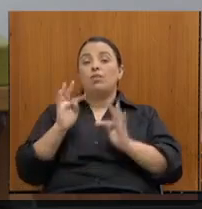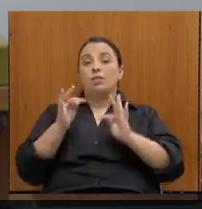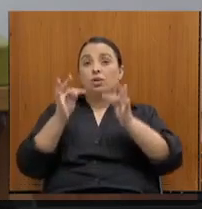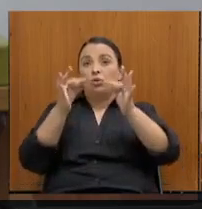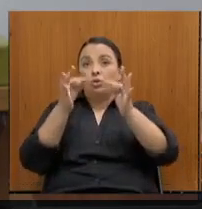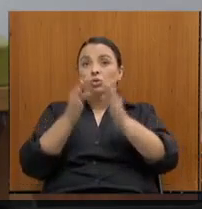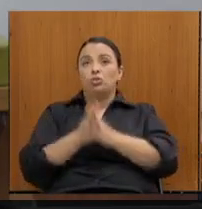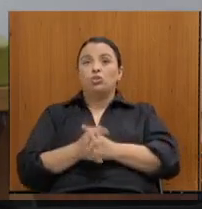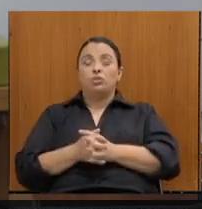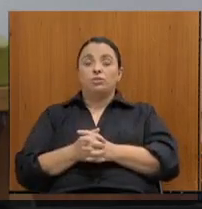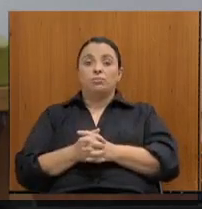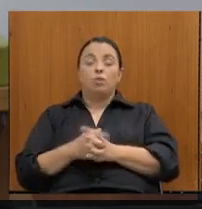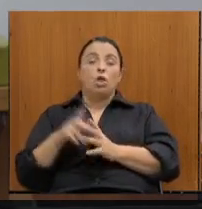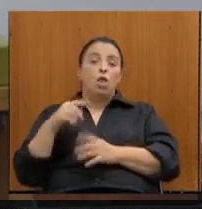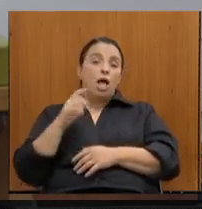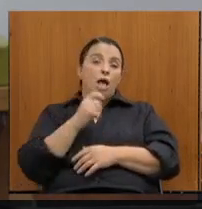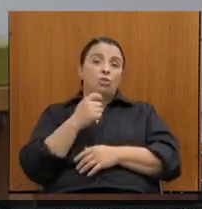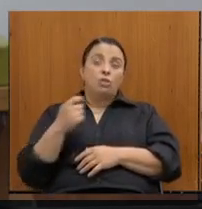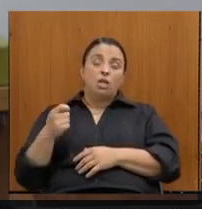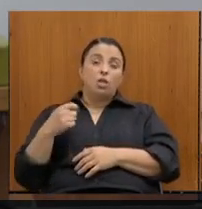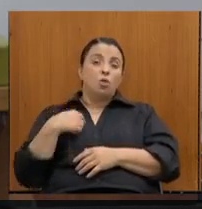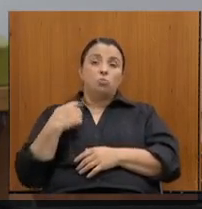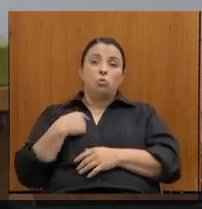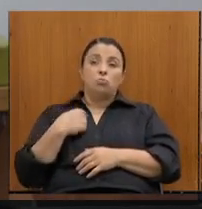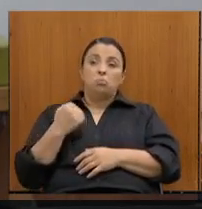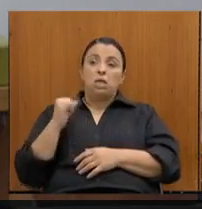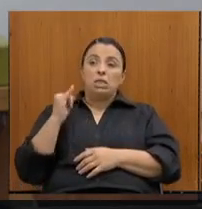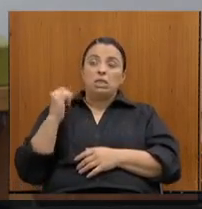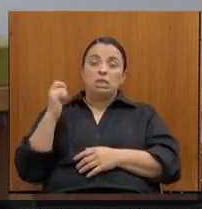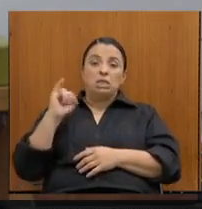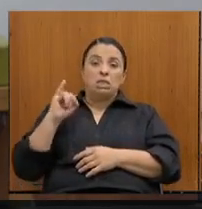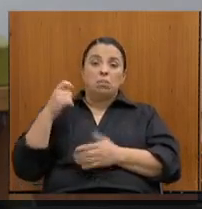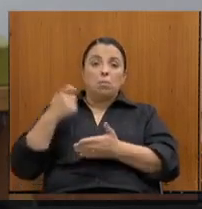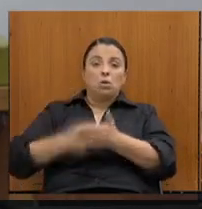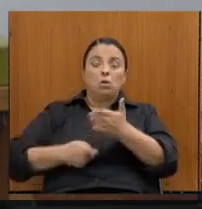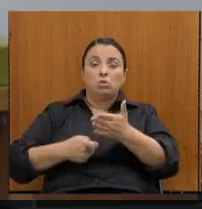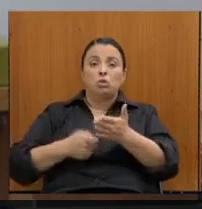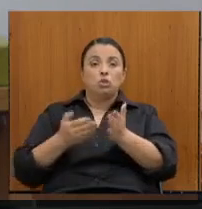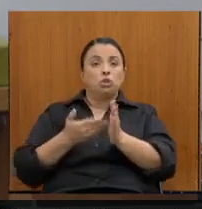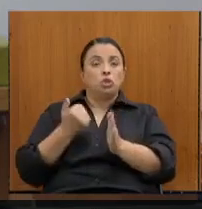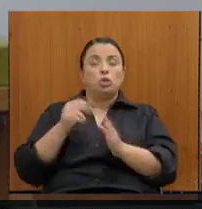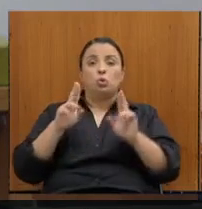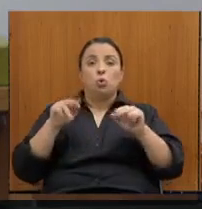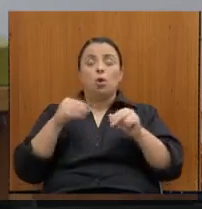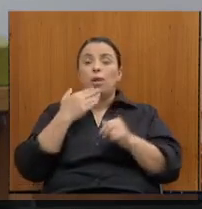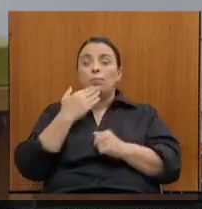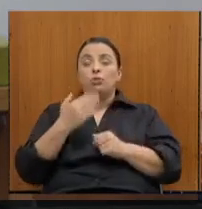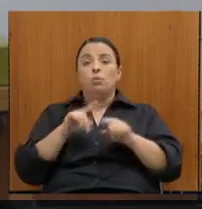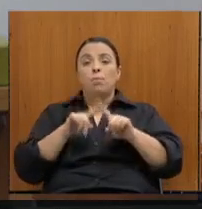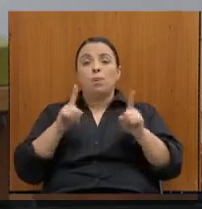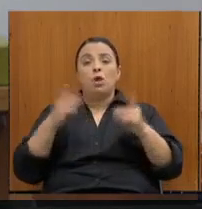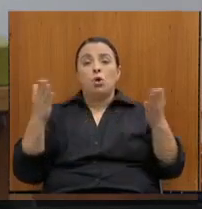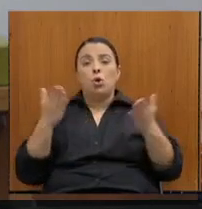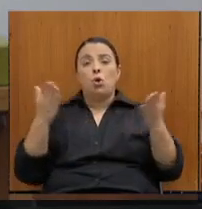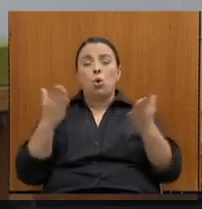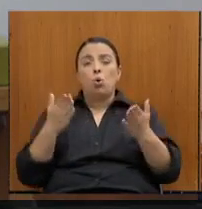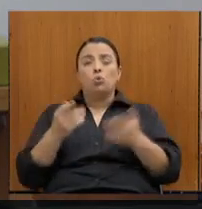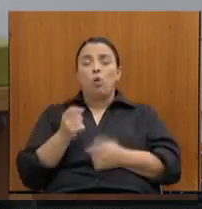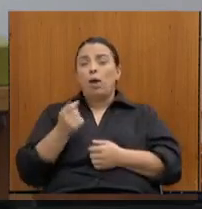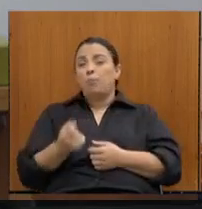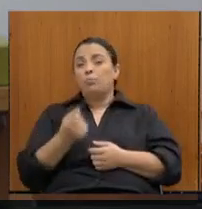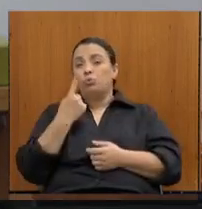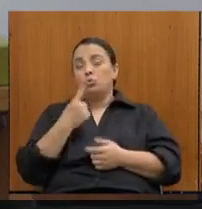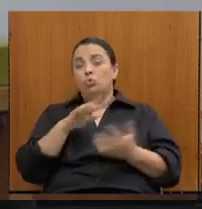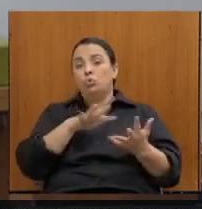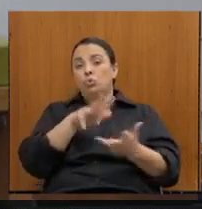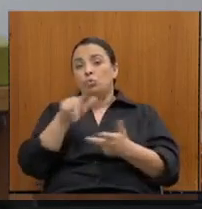nunca nós pedimos incentivos ou isenções e mas é um absurdo uma coisa que nós estamos experimentando hoje que o